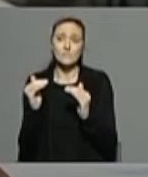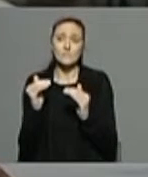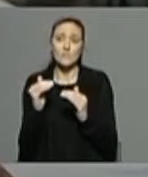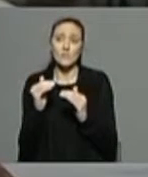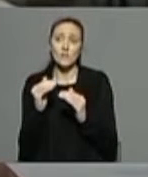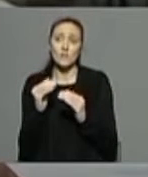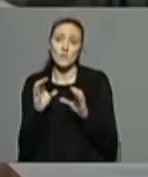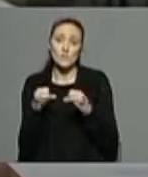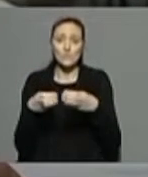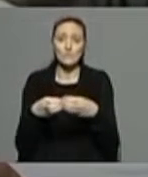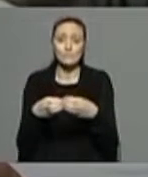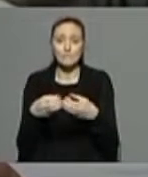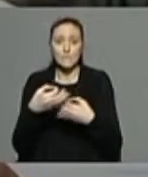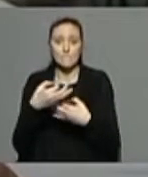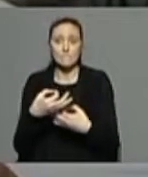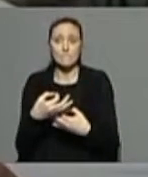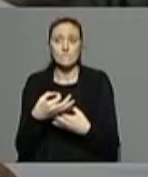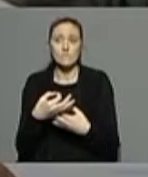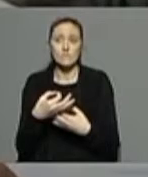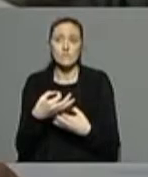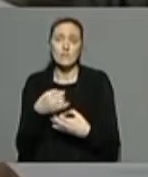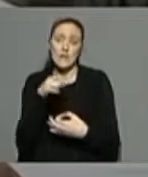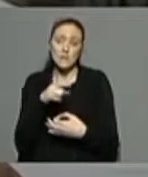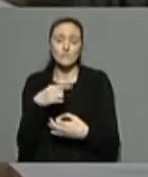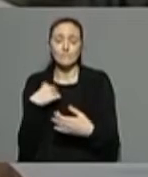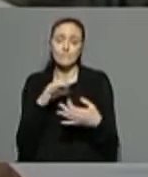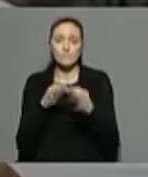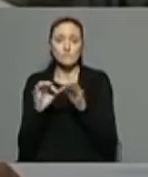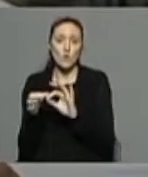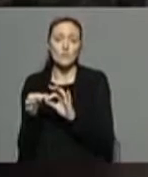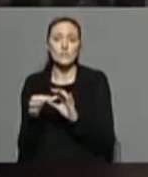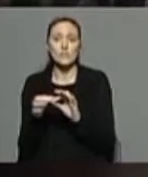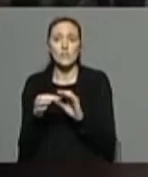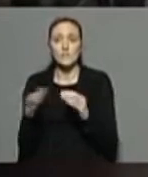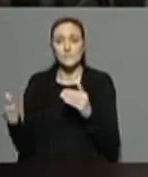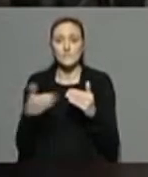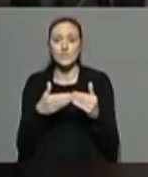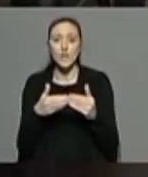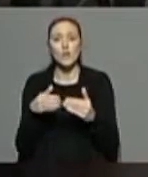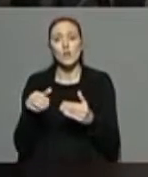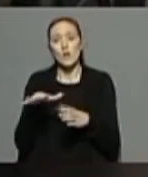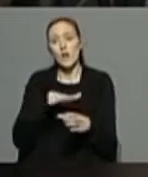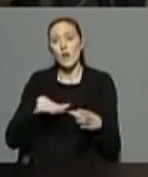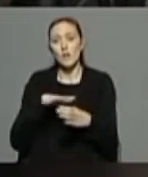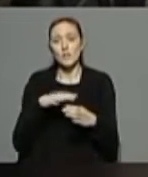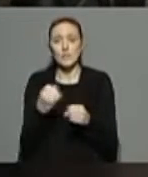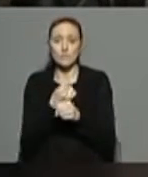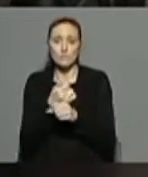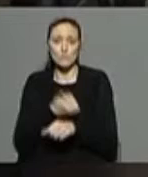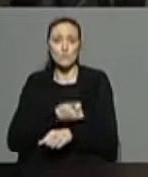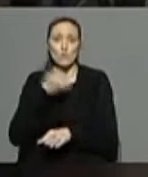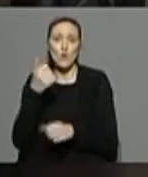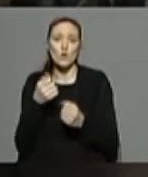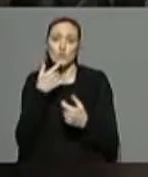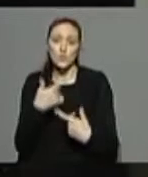núcleo classificado. Portanto, é isso que nos faz sentido, portanto, fechar o núcleo todo e ficar tudo recuperado. Fiquei